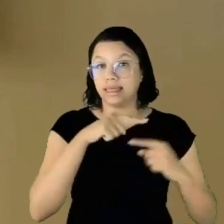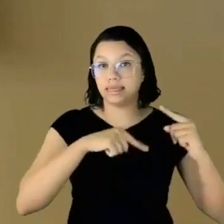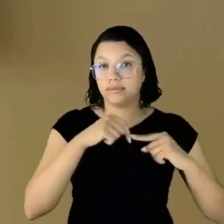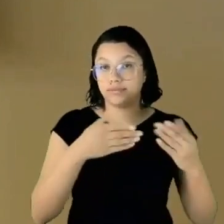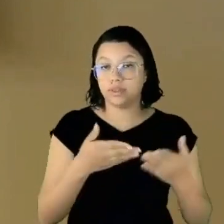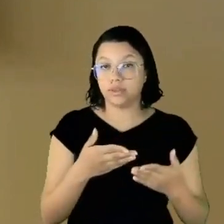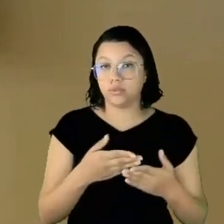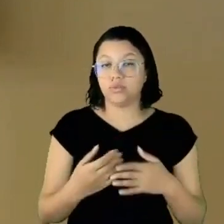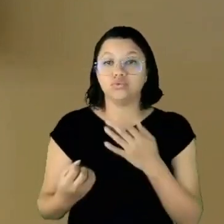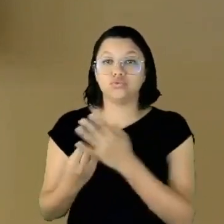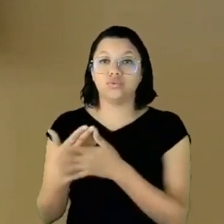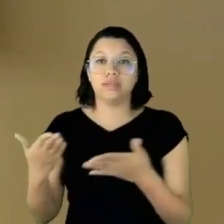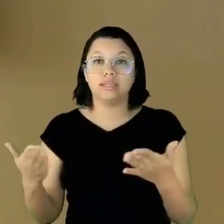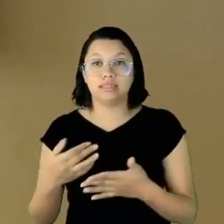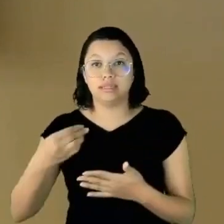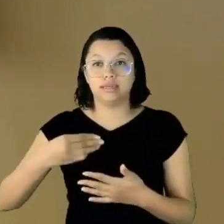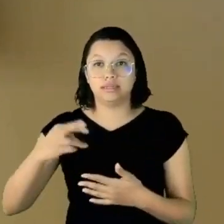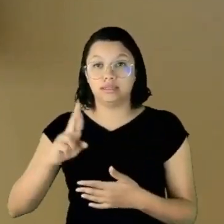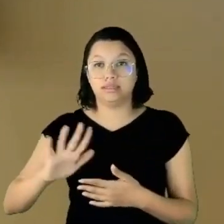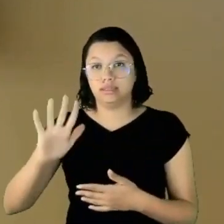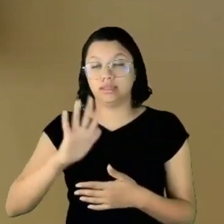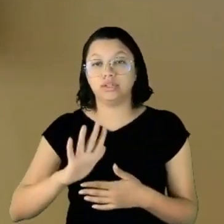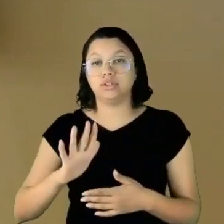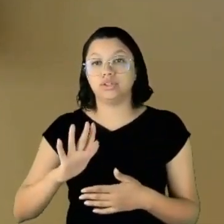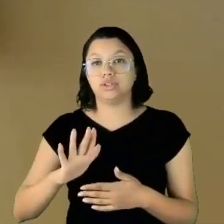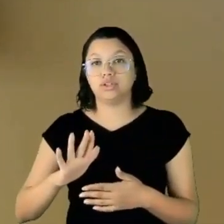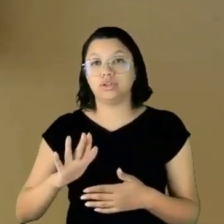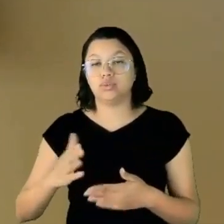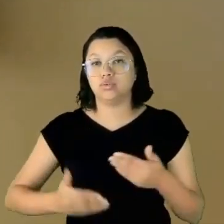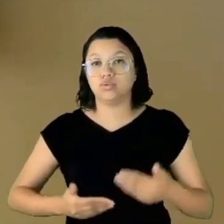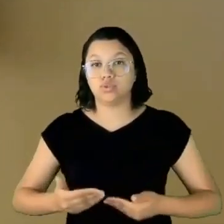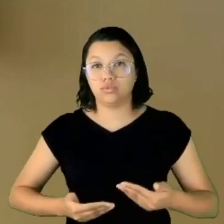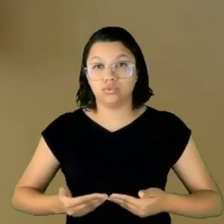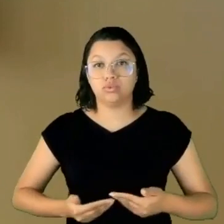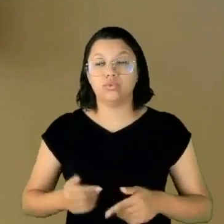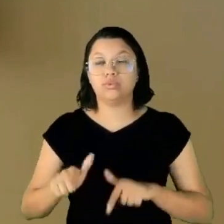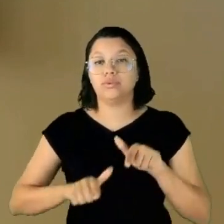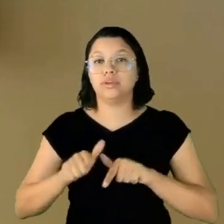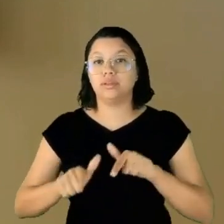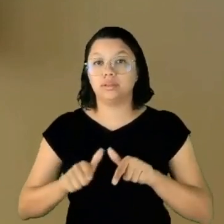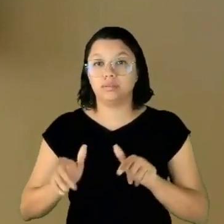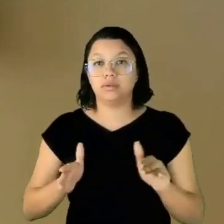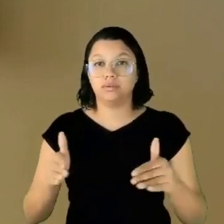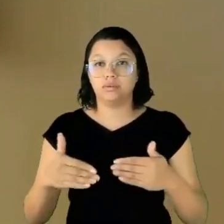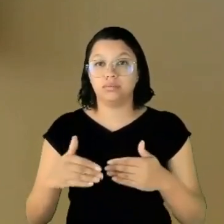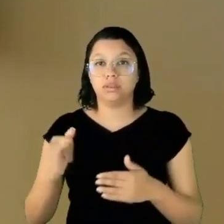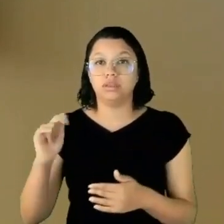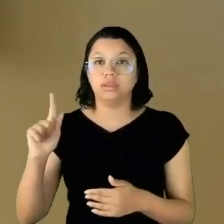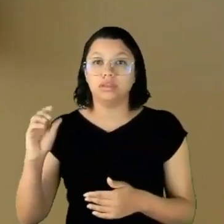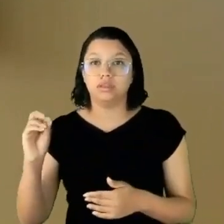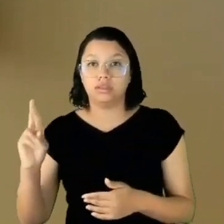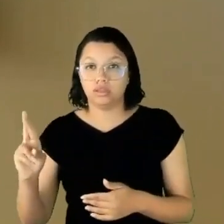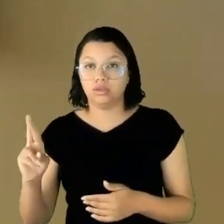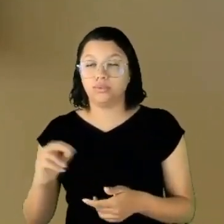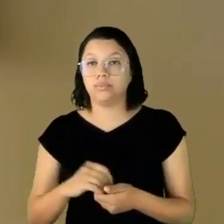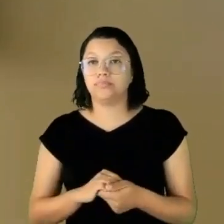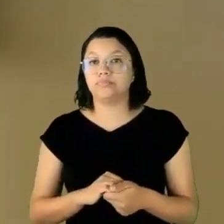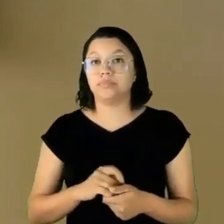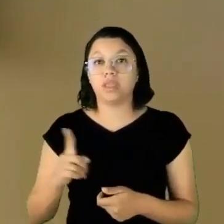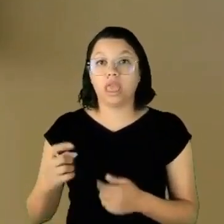ferramenta foi criado aqui na terceira região por um servidor que trabalha lá no gabinete da doutora Regilena que se chama Igor